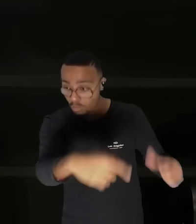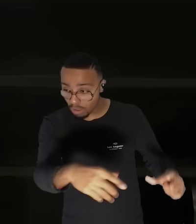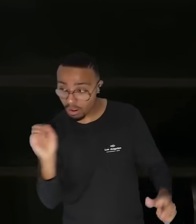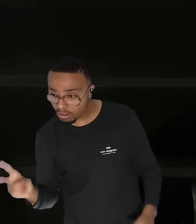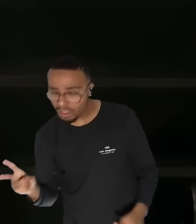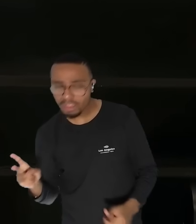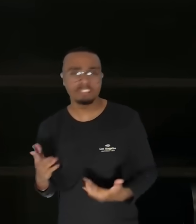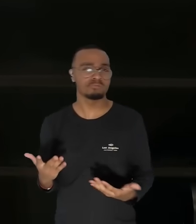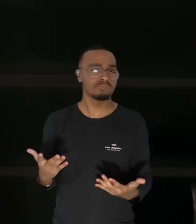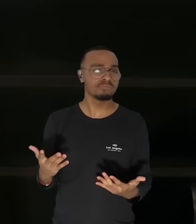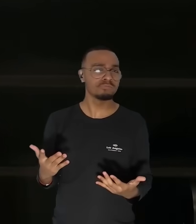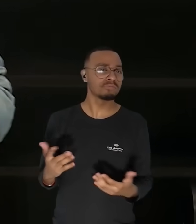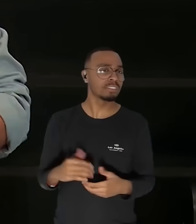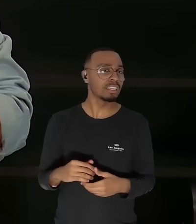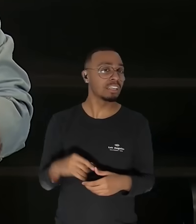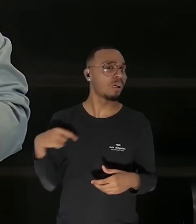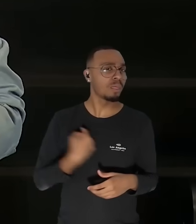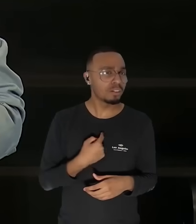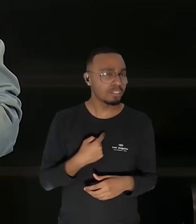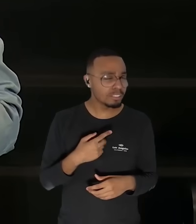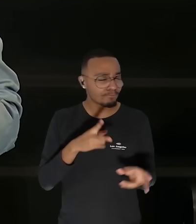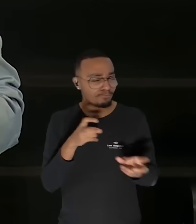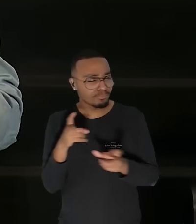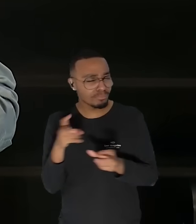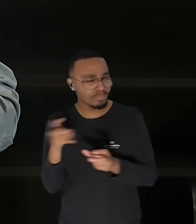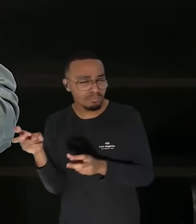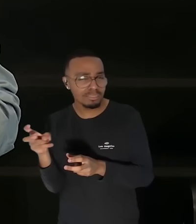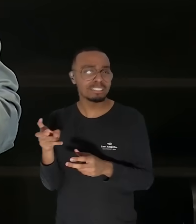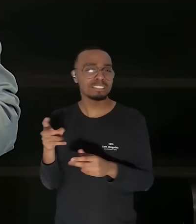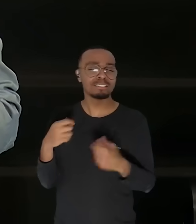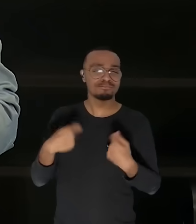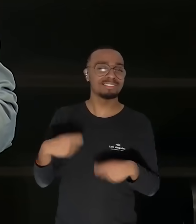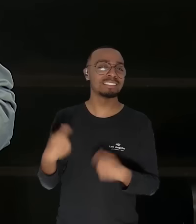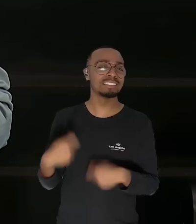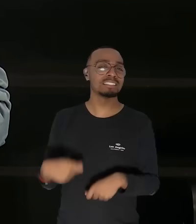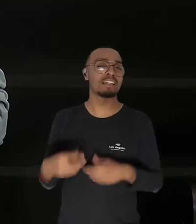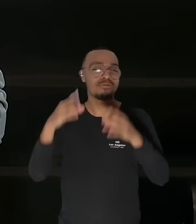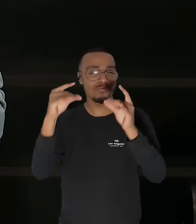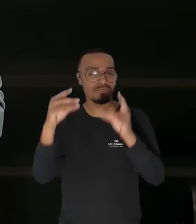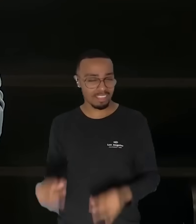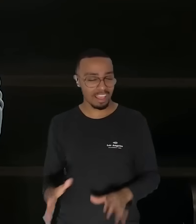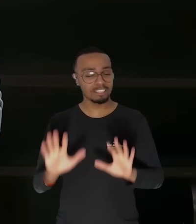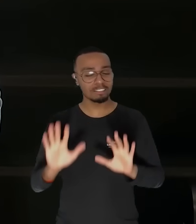existem algumas lições que, se a gente ler o texto rapidamente, a gente não para para perceber.